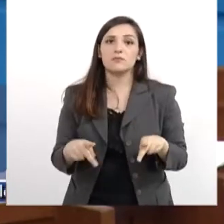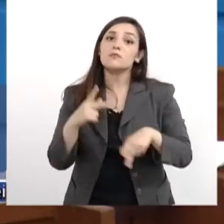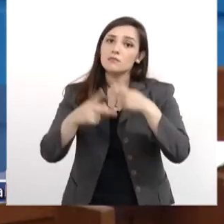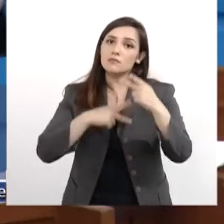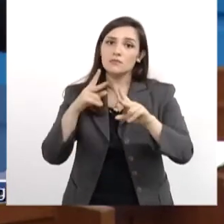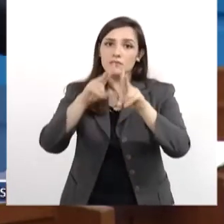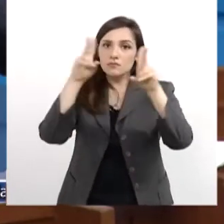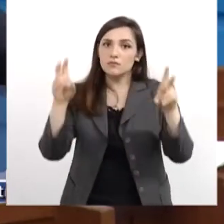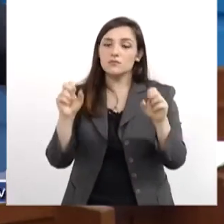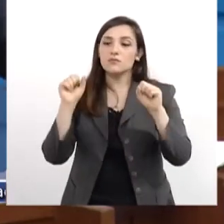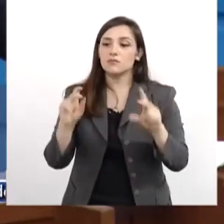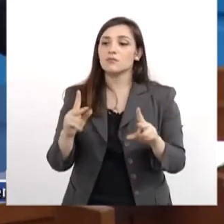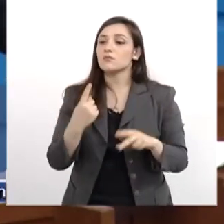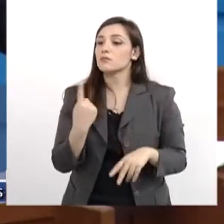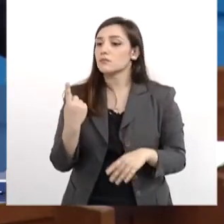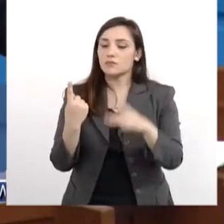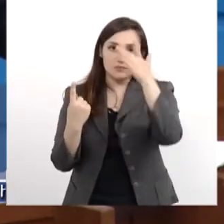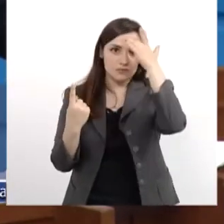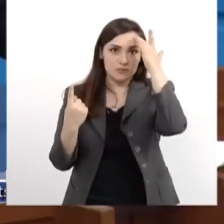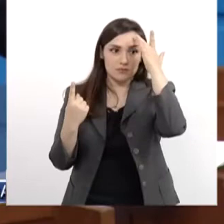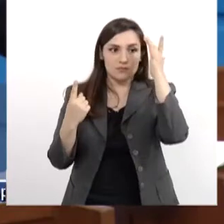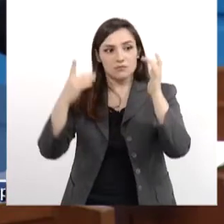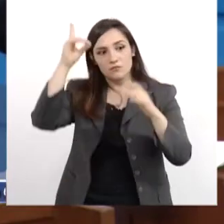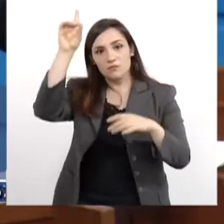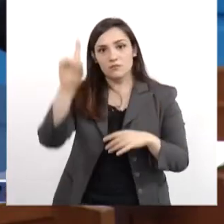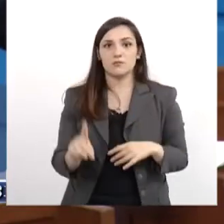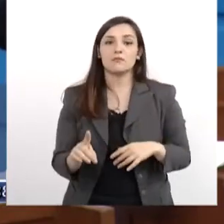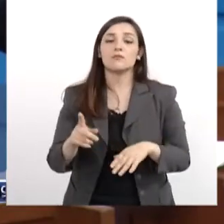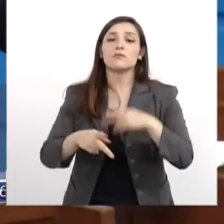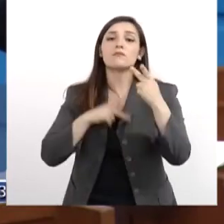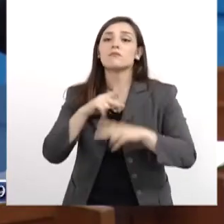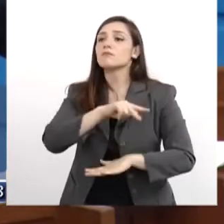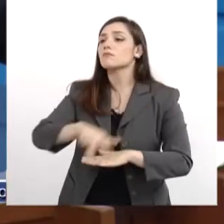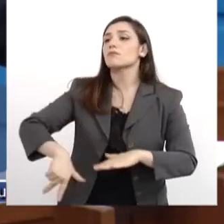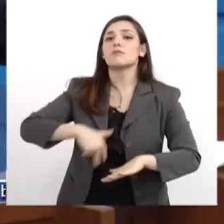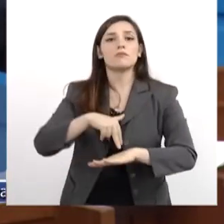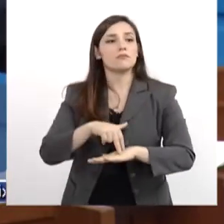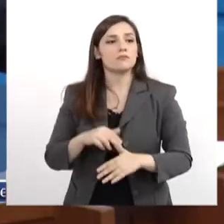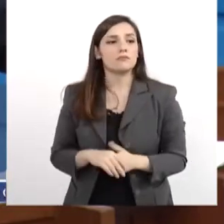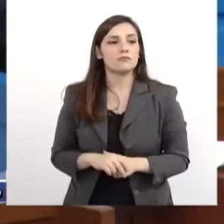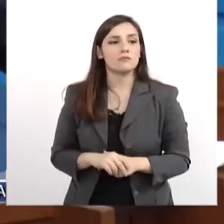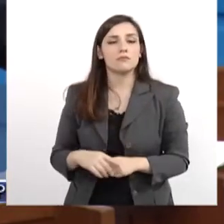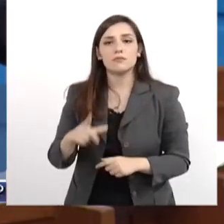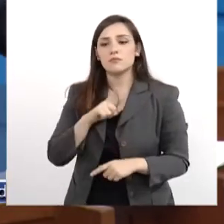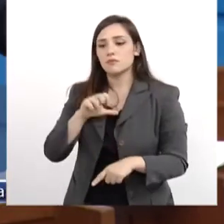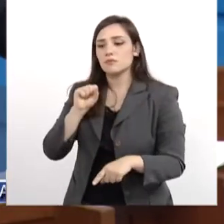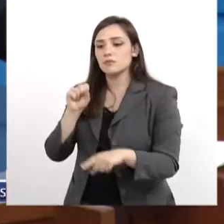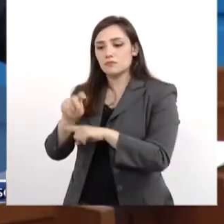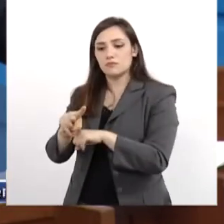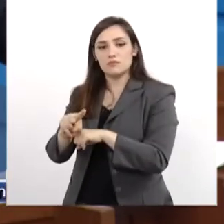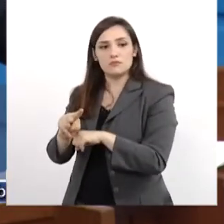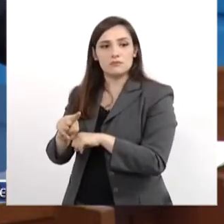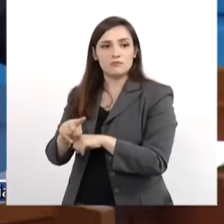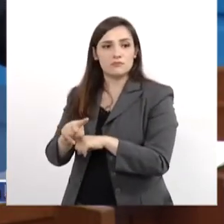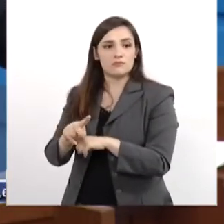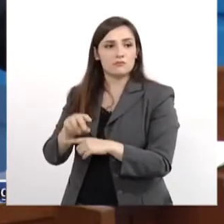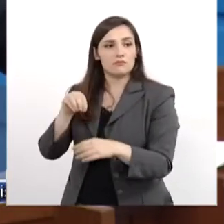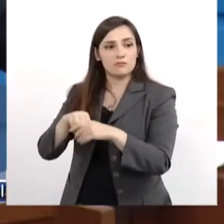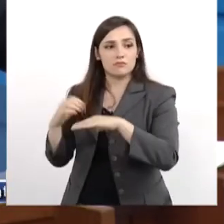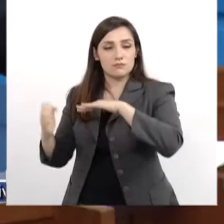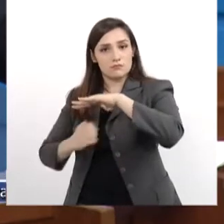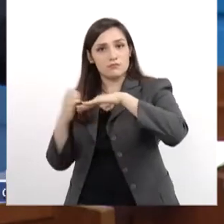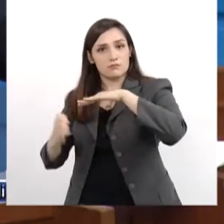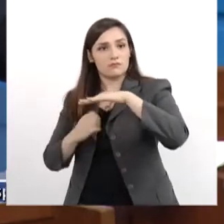lá com deficiência deu um depoimento que abriu uma vaga para pessoa com deficiência naquela